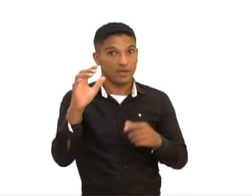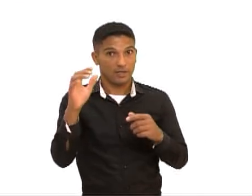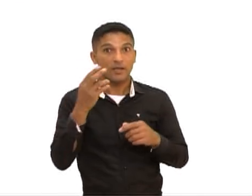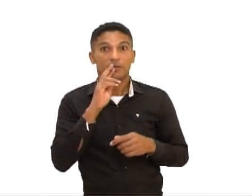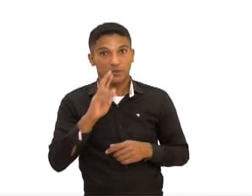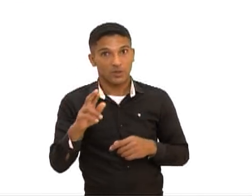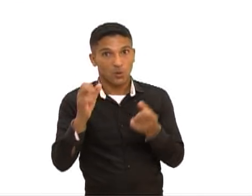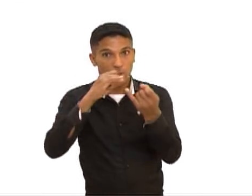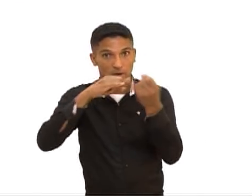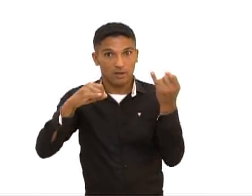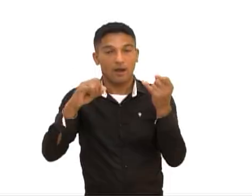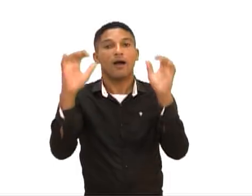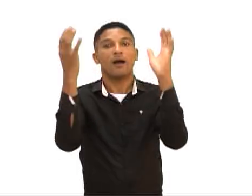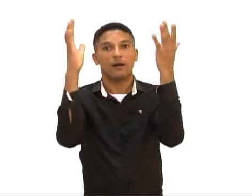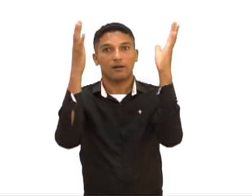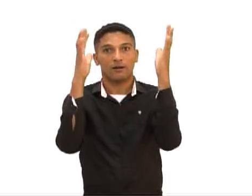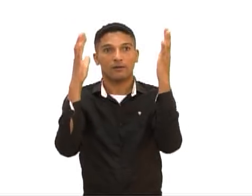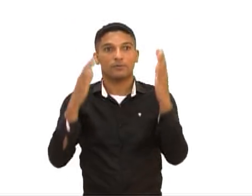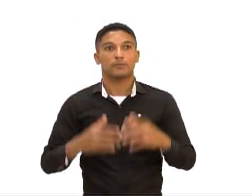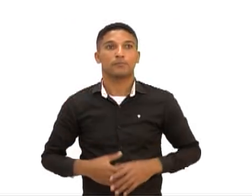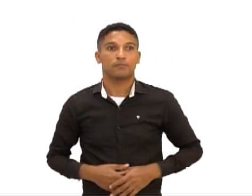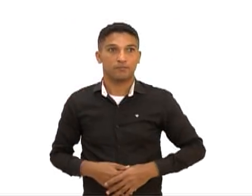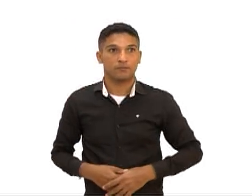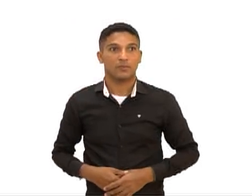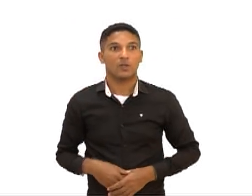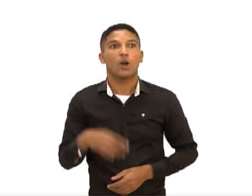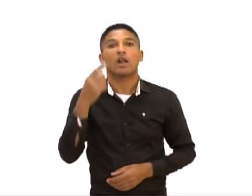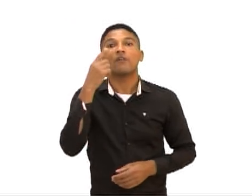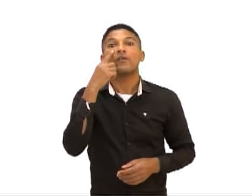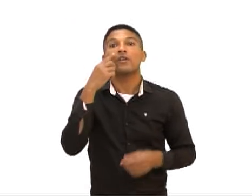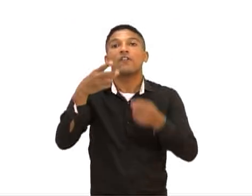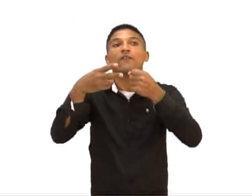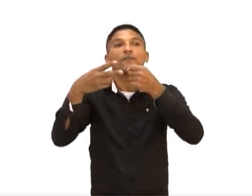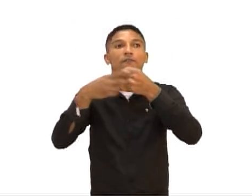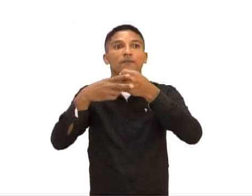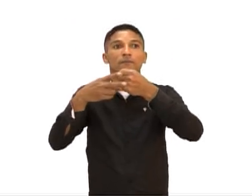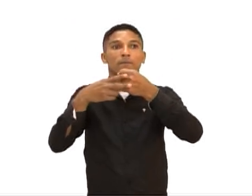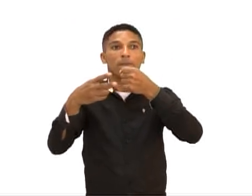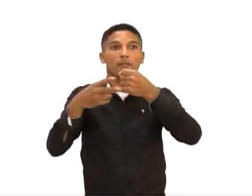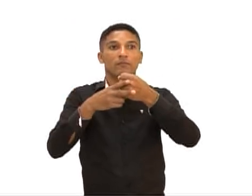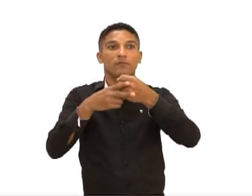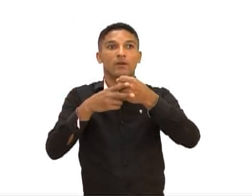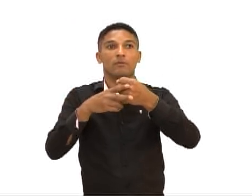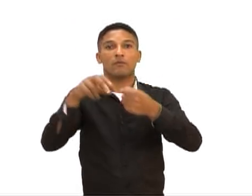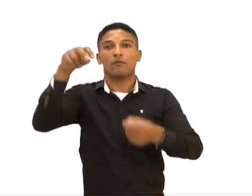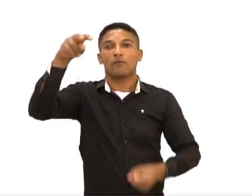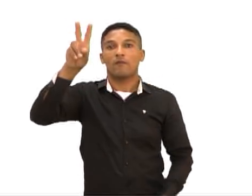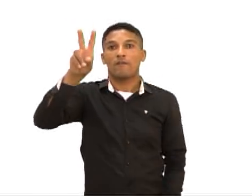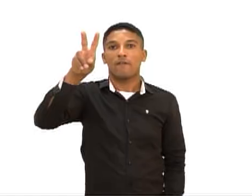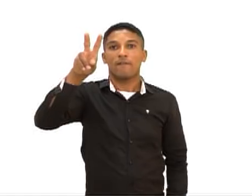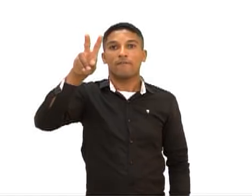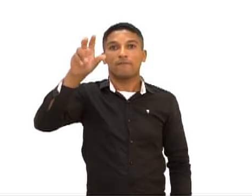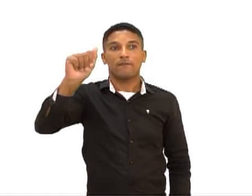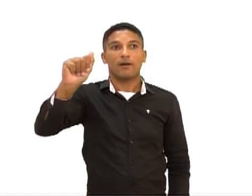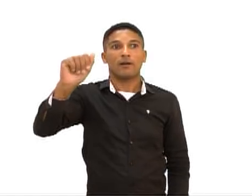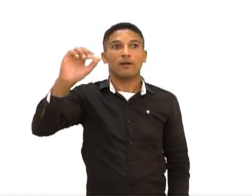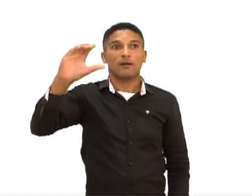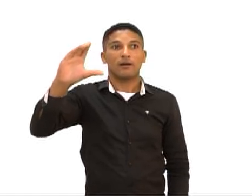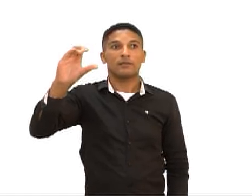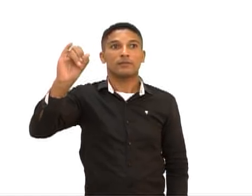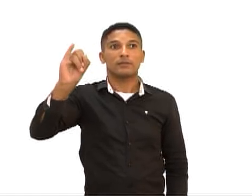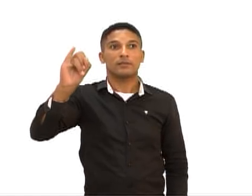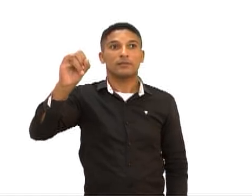importância do verbo vacinar, que eu inclusive trouxe ele para vocês conjugado no imperativo afirmativo, né? Que é